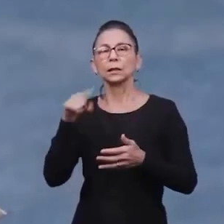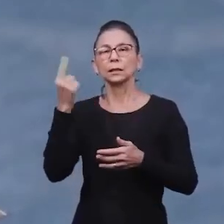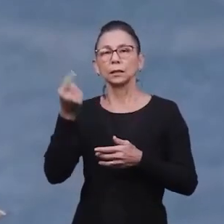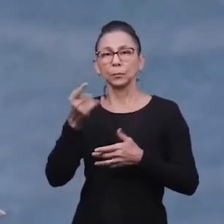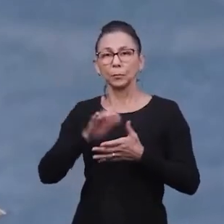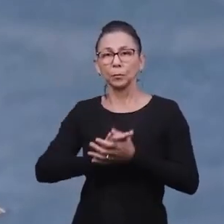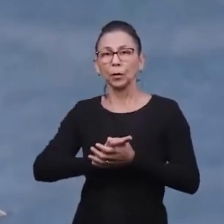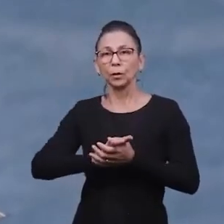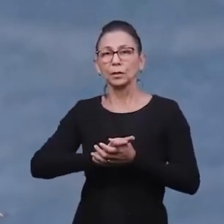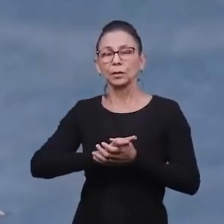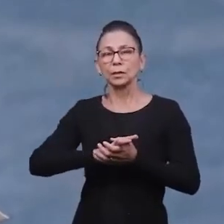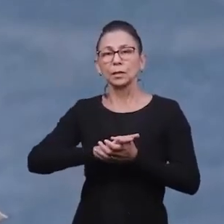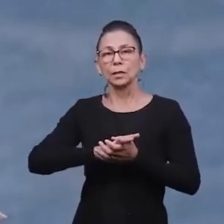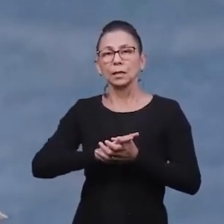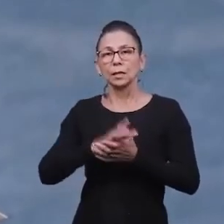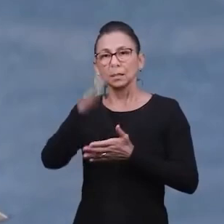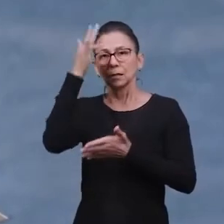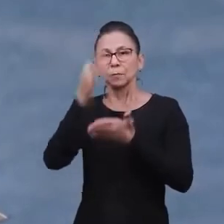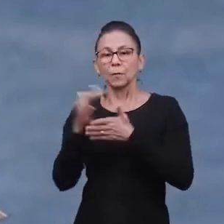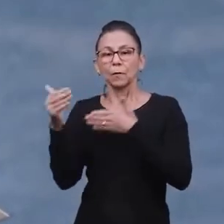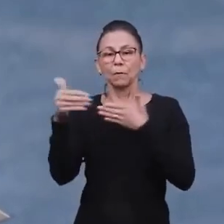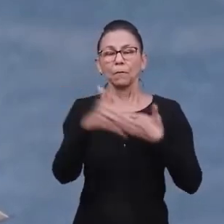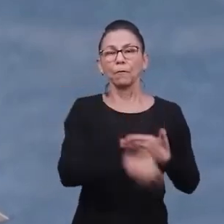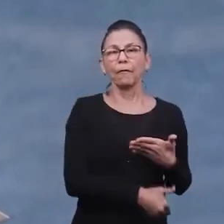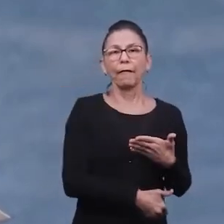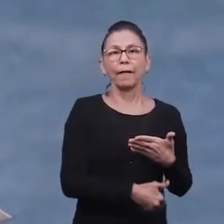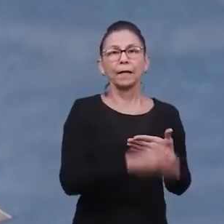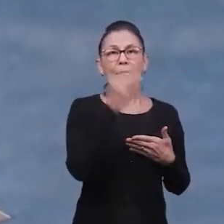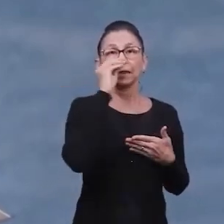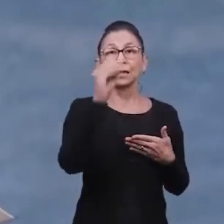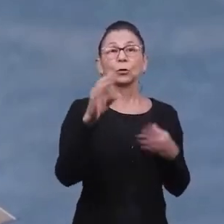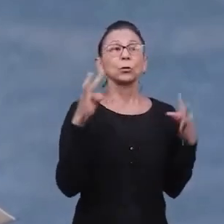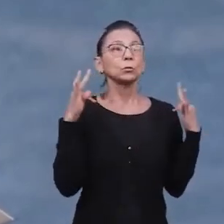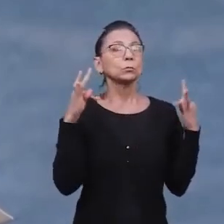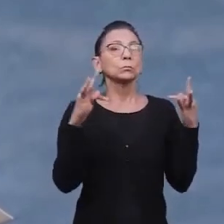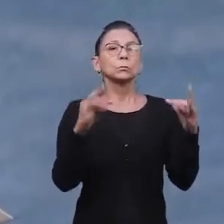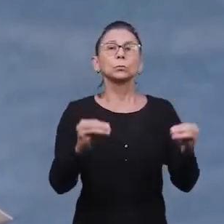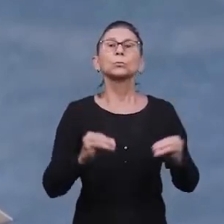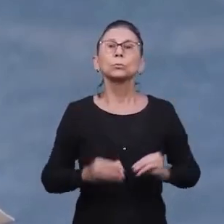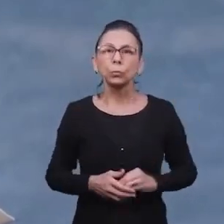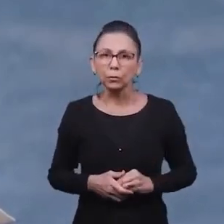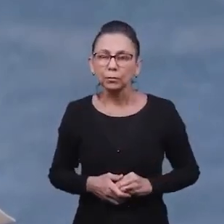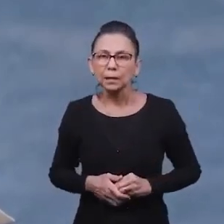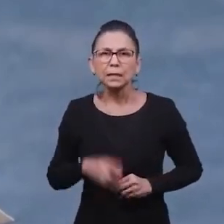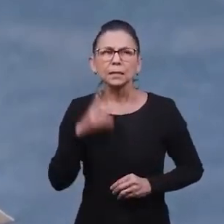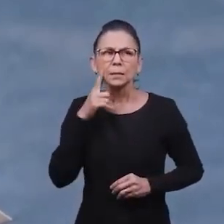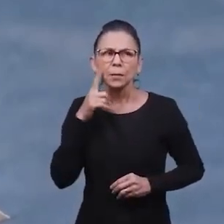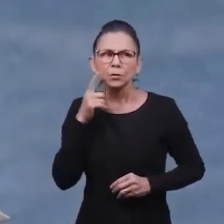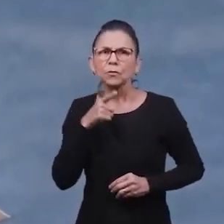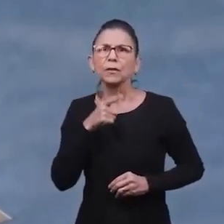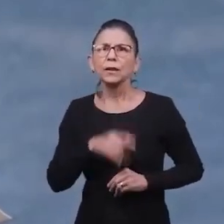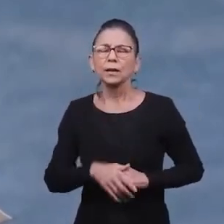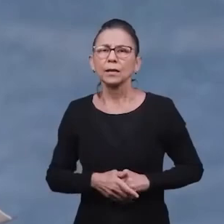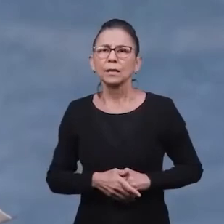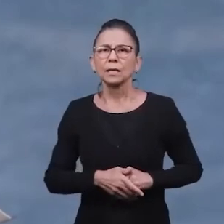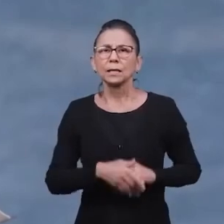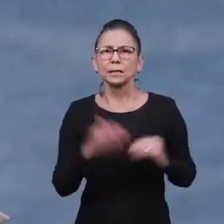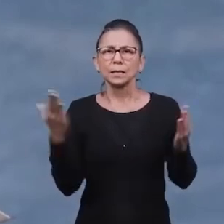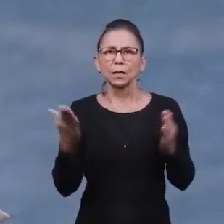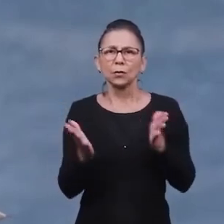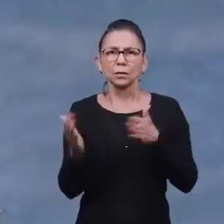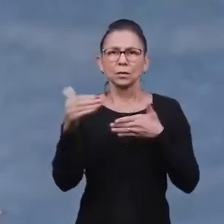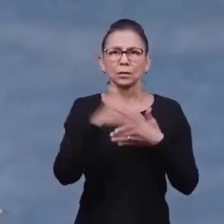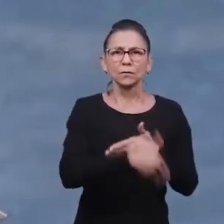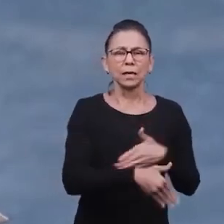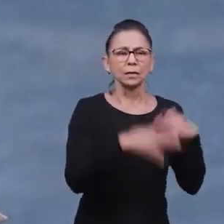que é um camarada inteligente, os jovens que estão vendo aqui também são inteligentes, pode conferir se o que eles pregam, o que eles pregavam que estão aqui,